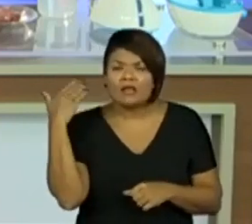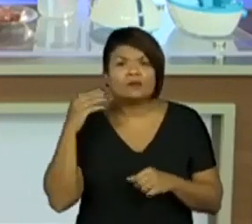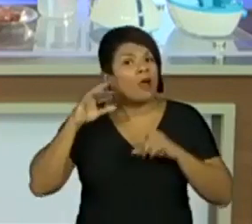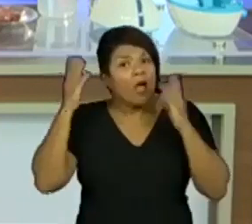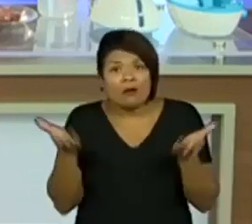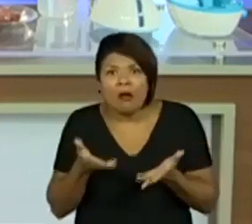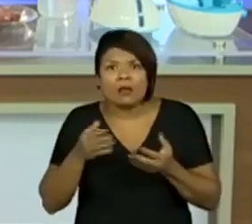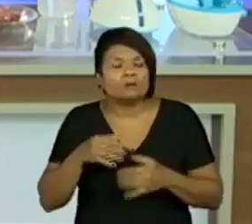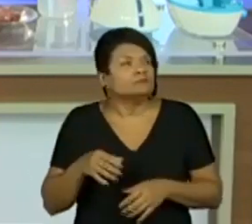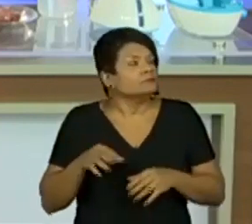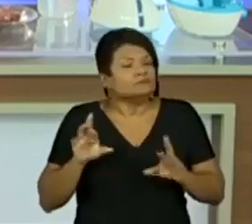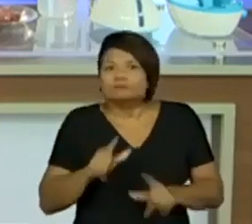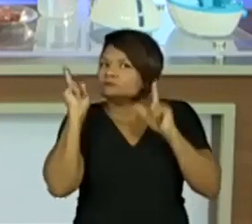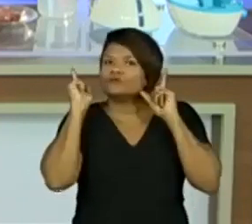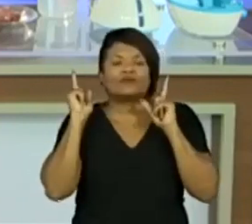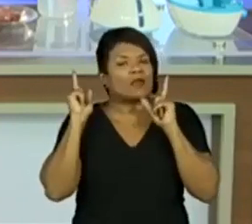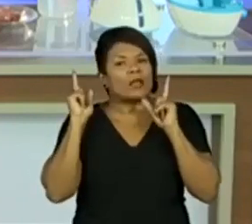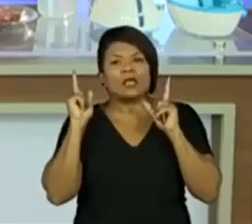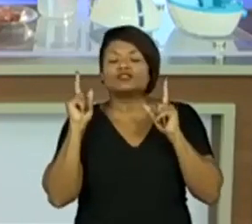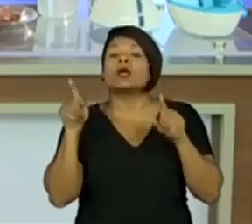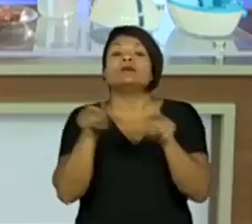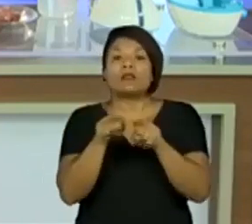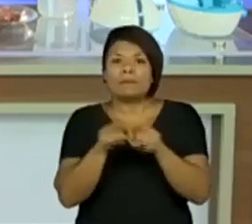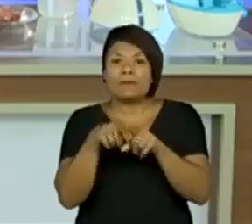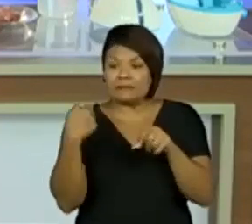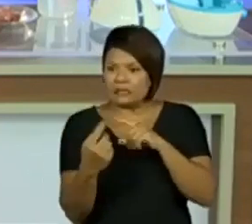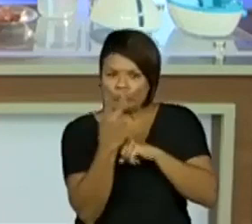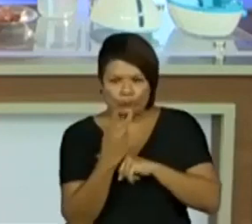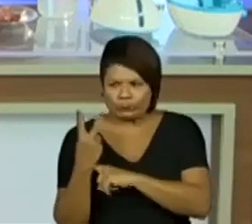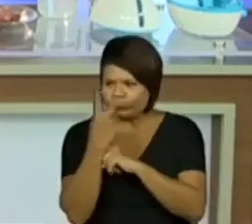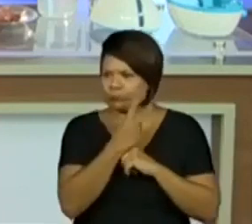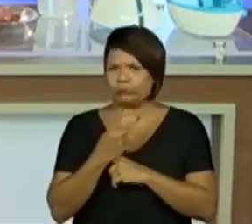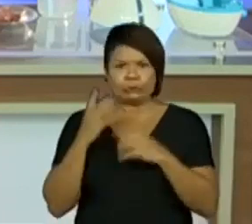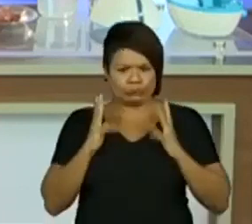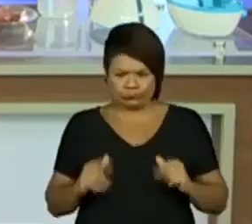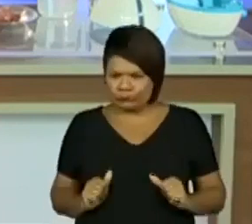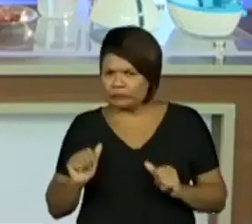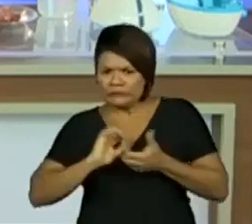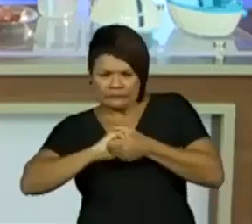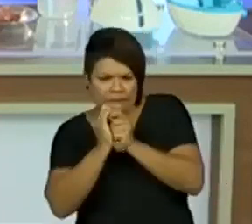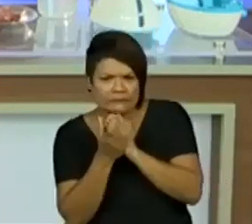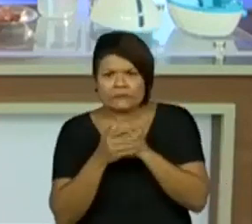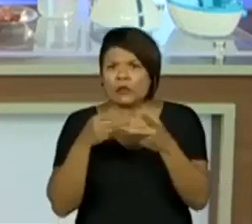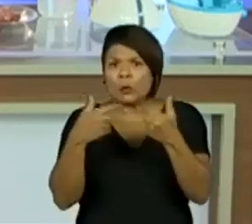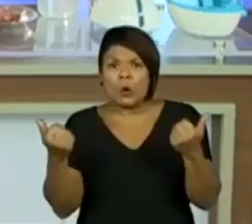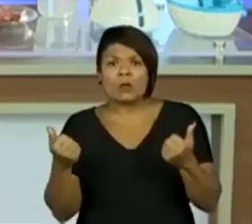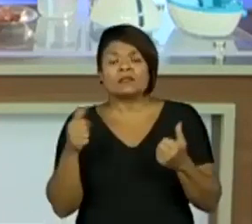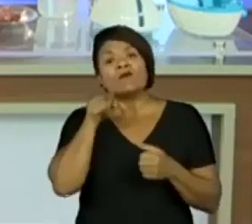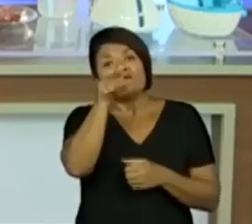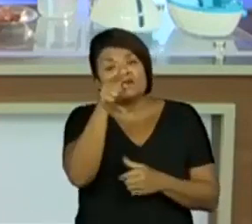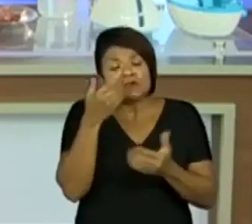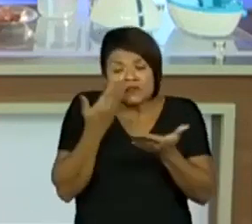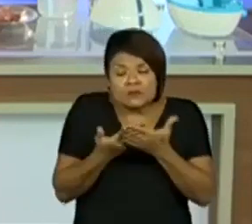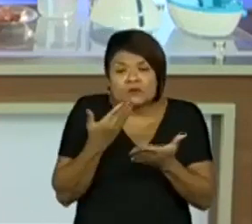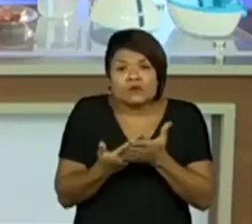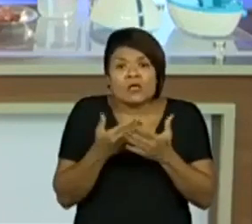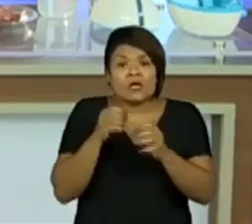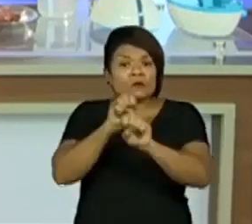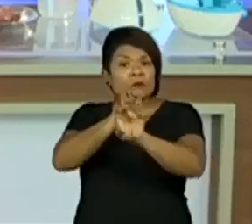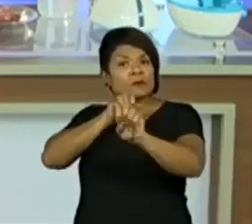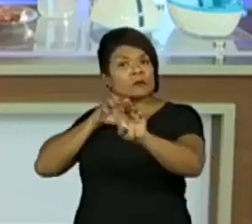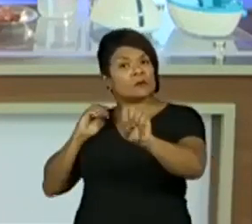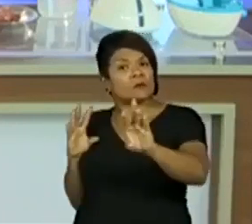Vocês, crianças e jovens que estão em casa, estudando, fazendo as atividades à distância,